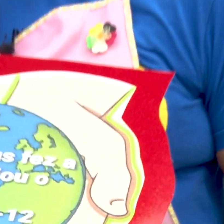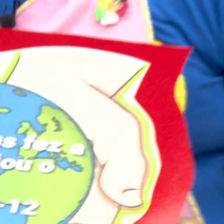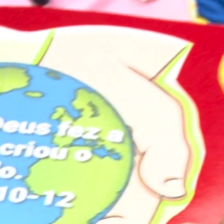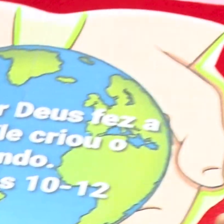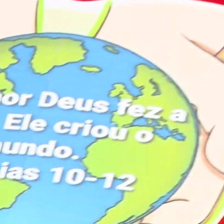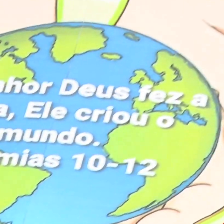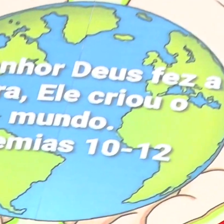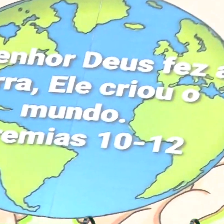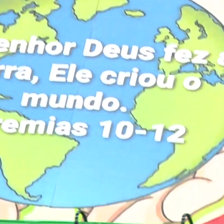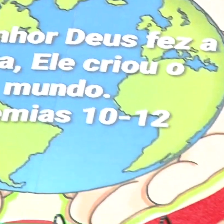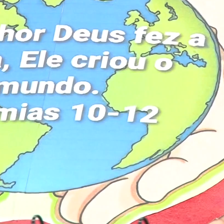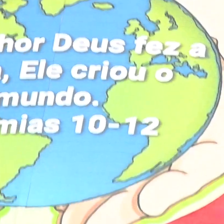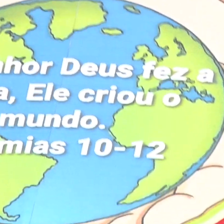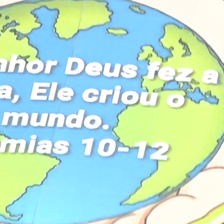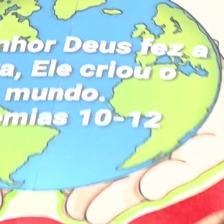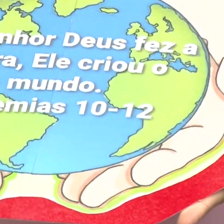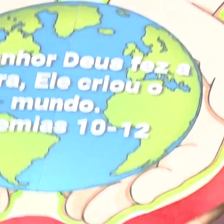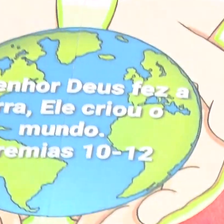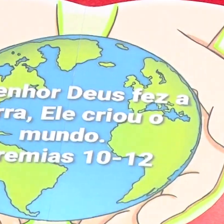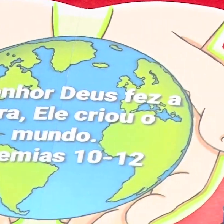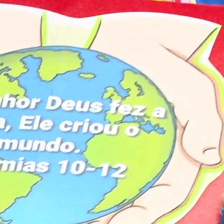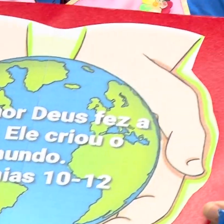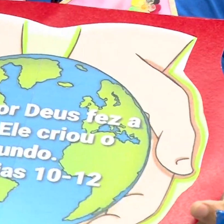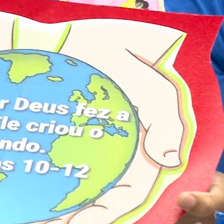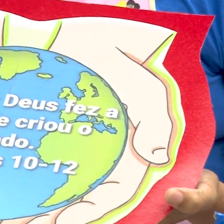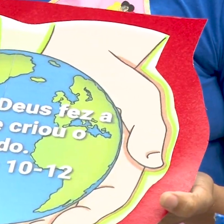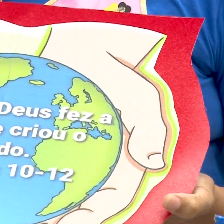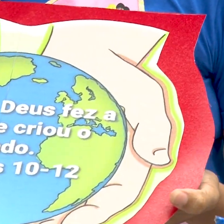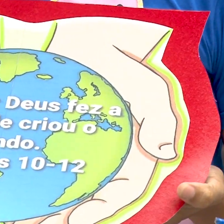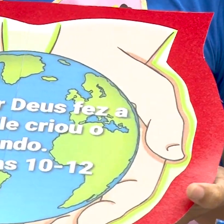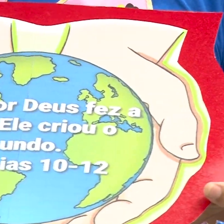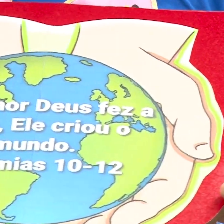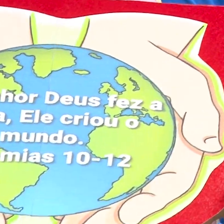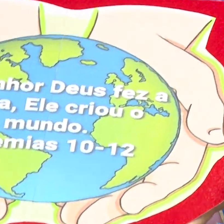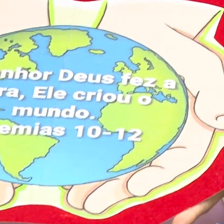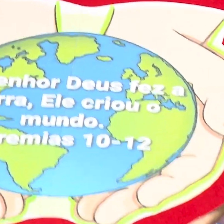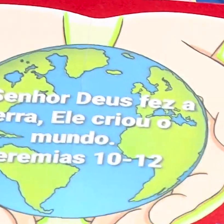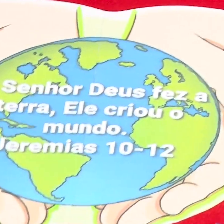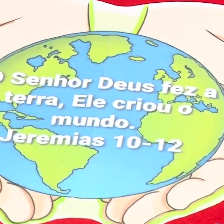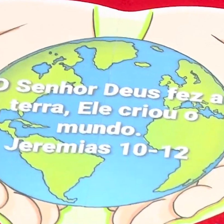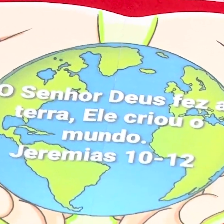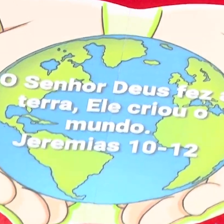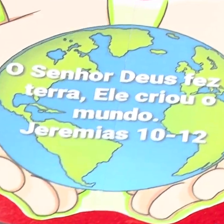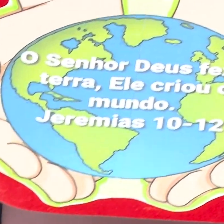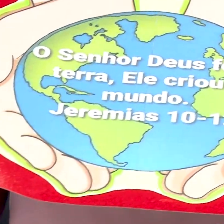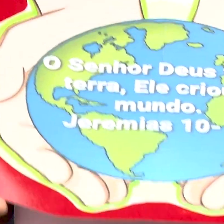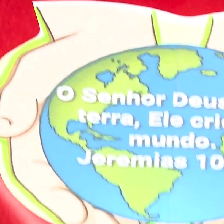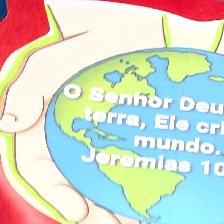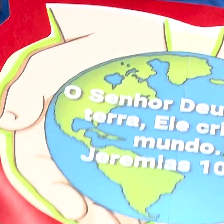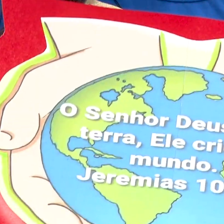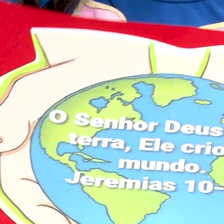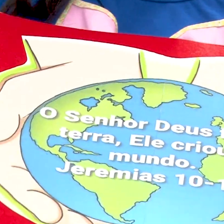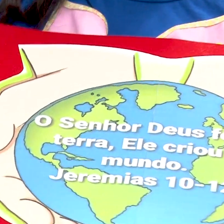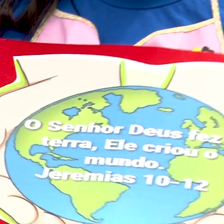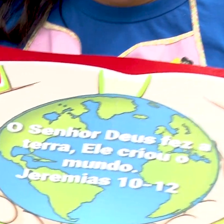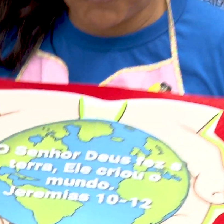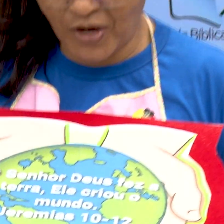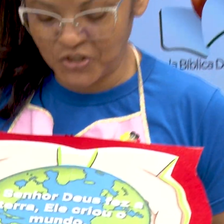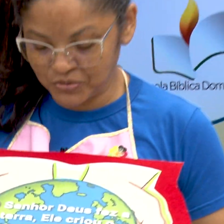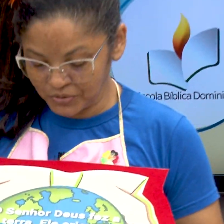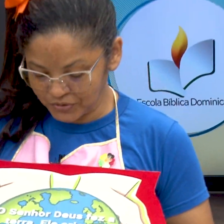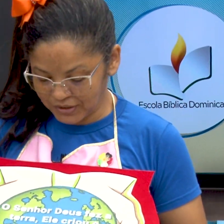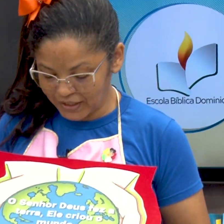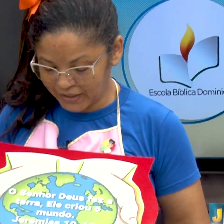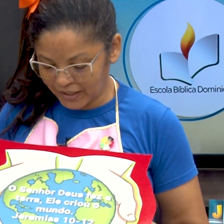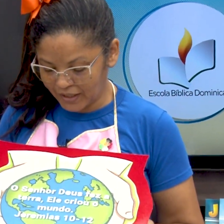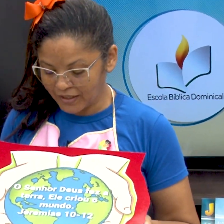fosse a mão de Deus segurando o mundo pois Deus é aquele que rege o mundo o domina e